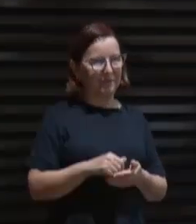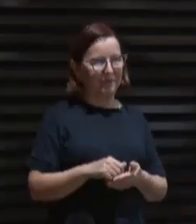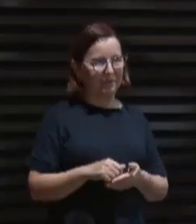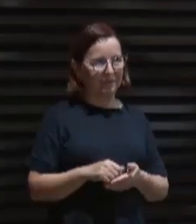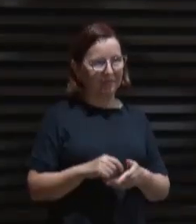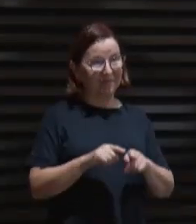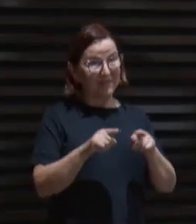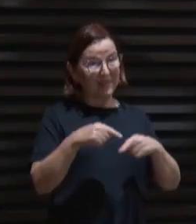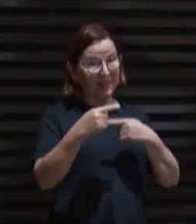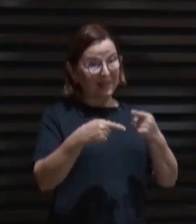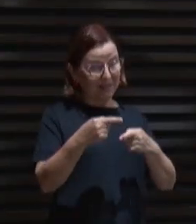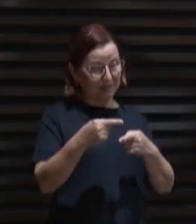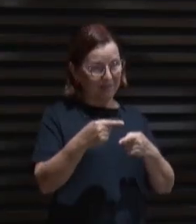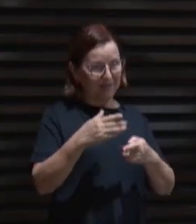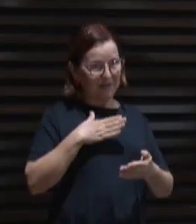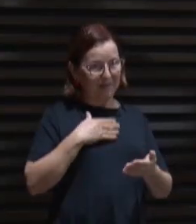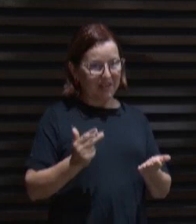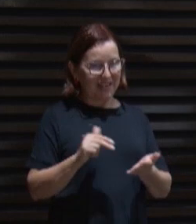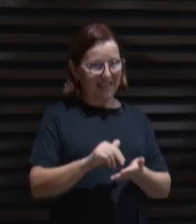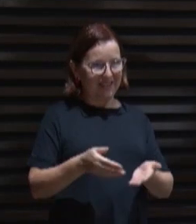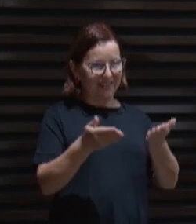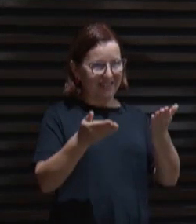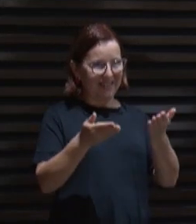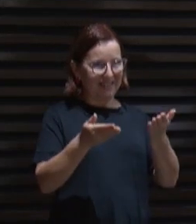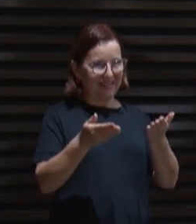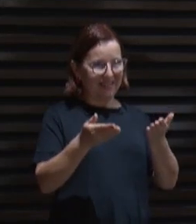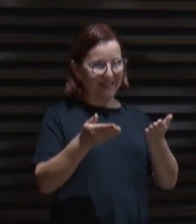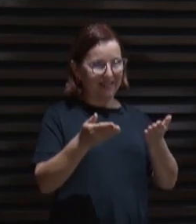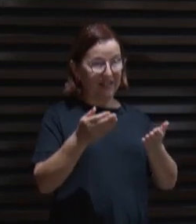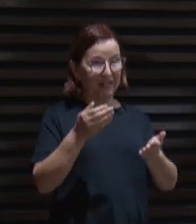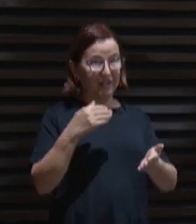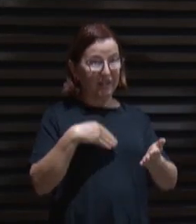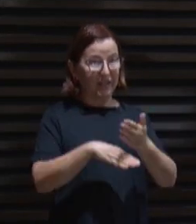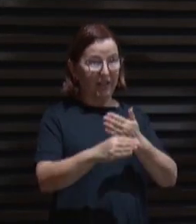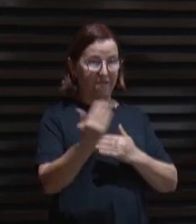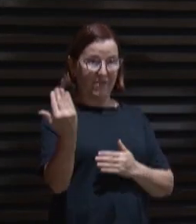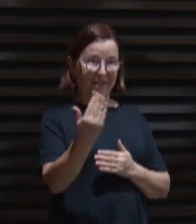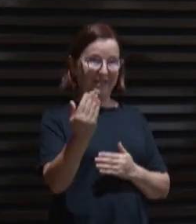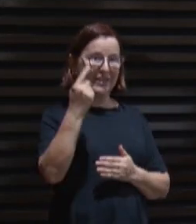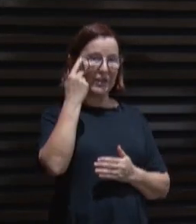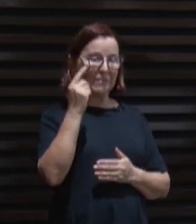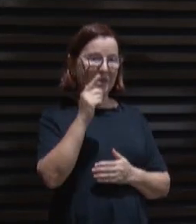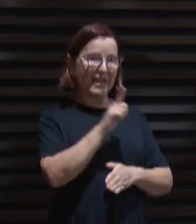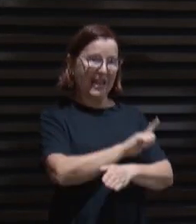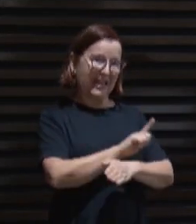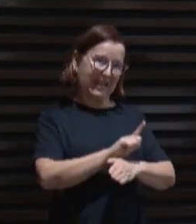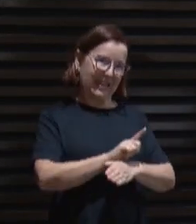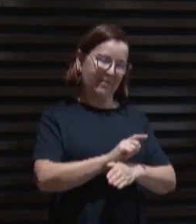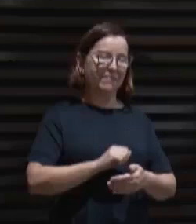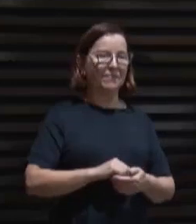Mas, depois da minha ressurreição, irei adiante de vós para a Galileia.